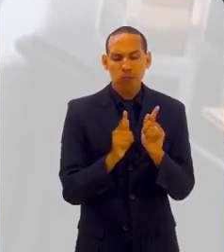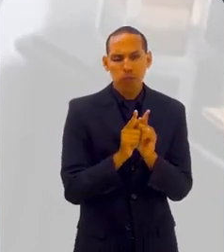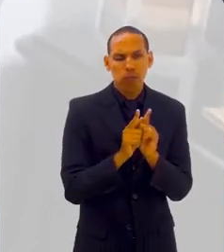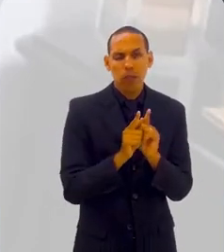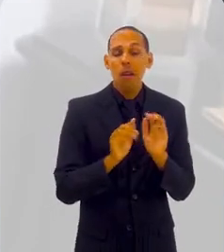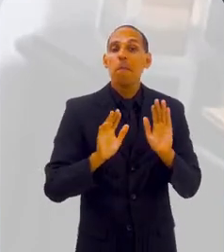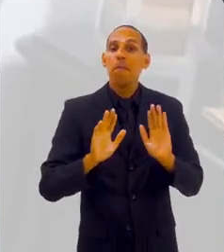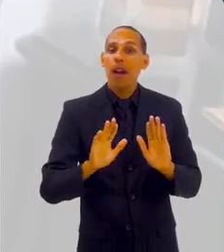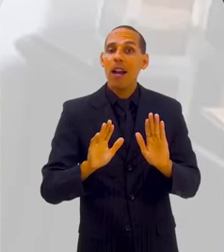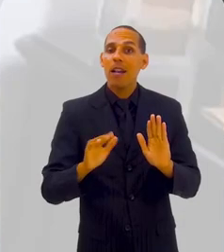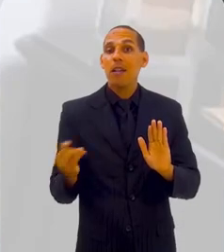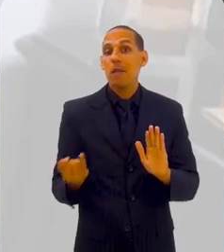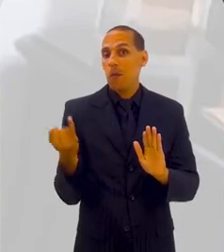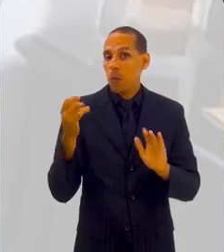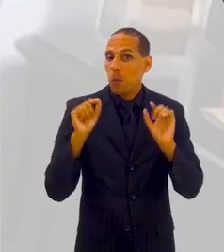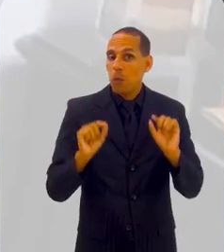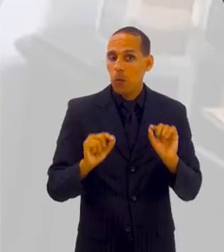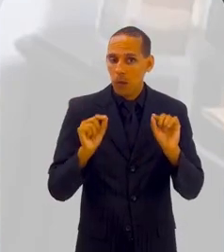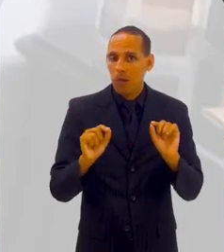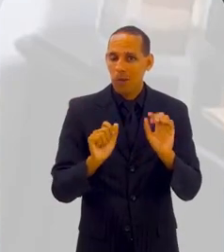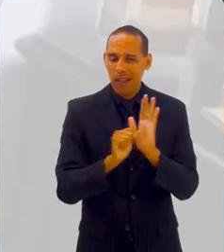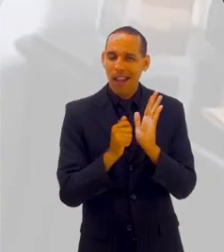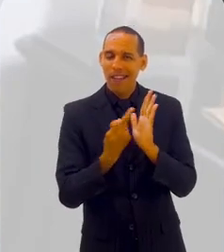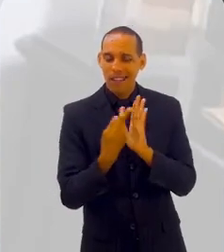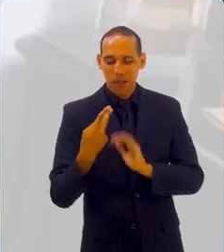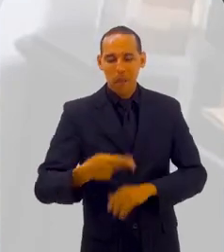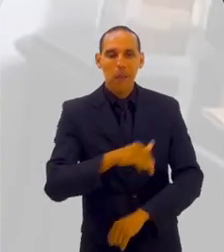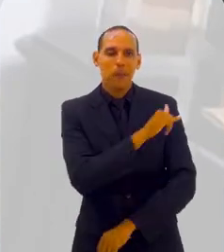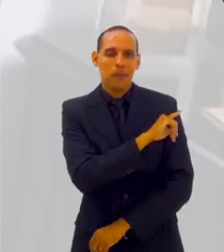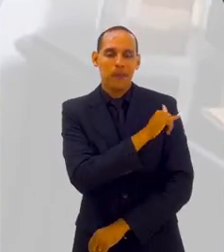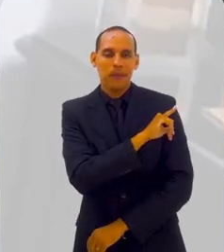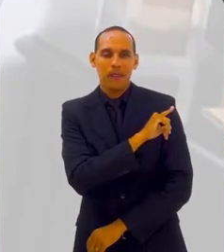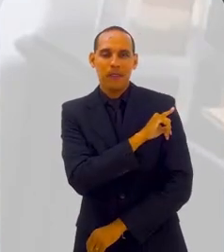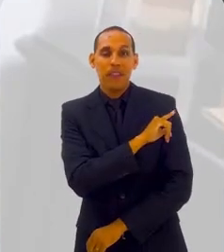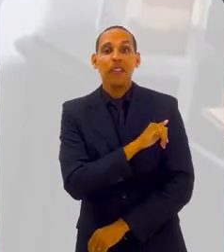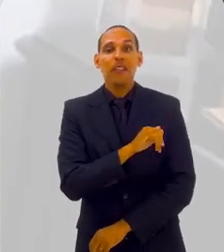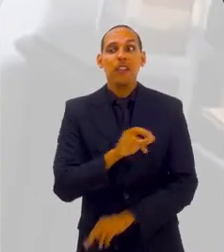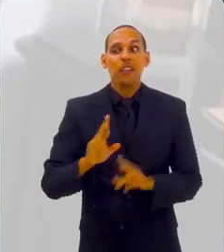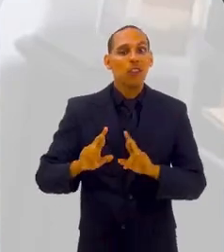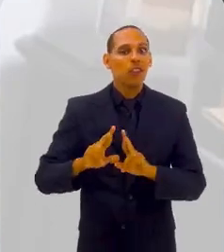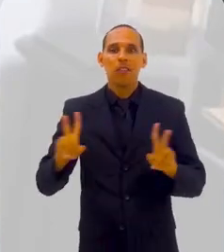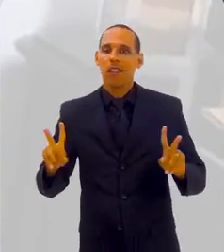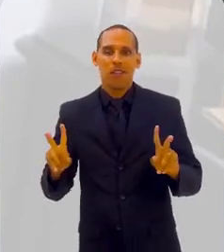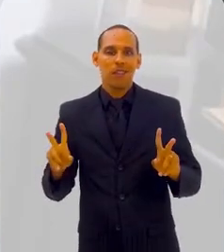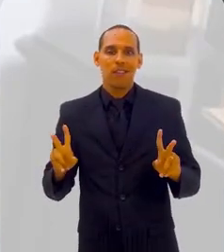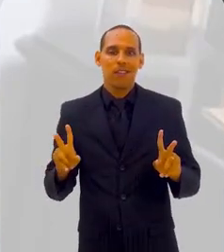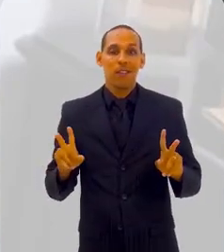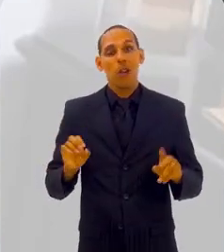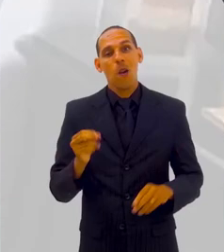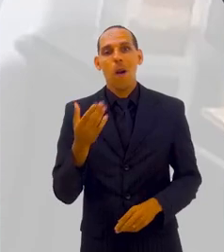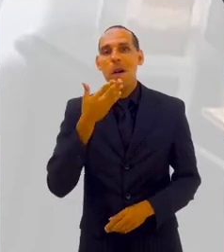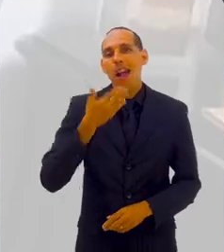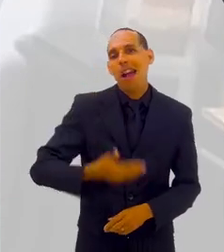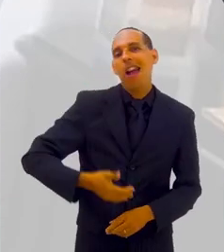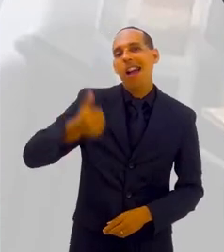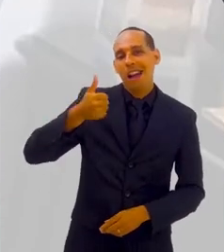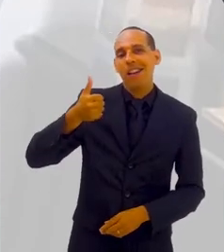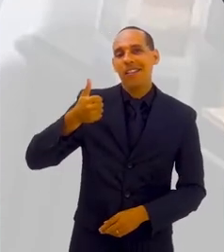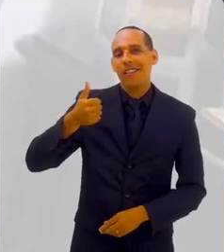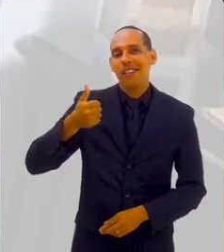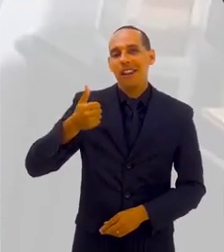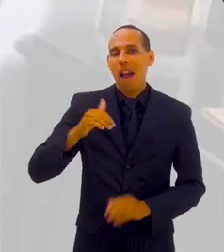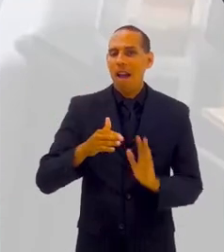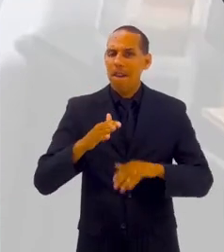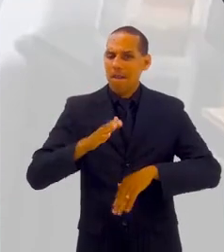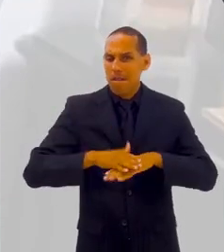pequeno, mas aqui o que conta nessa agenda do Rio de Janeiro, eu acho que é ser diferente, é ser melhor